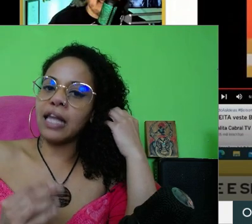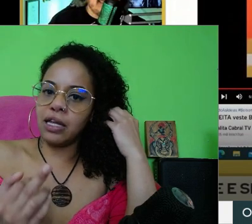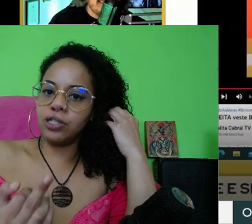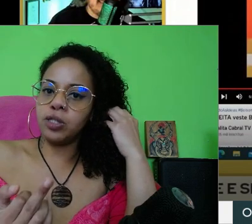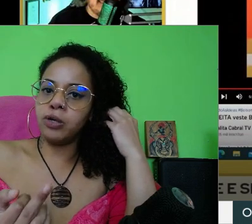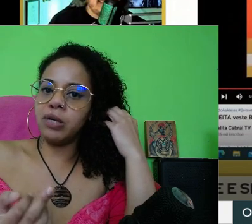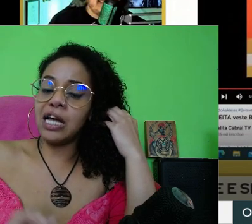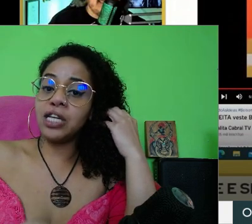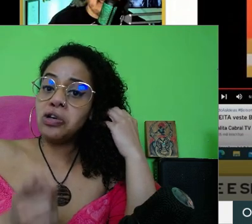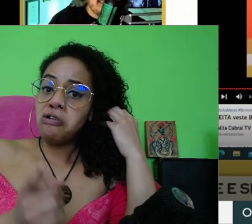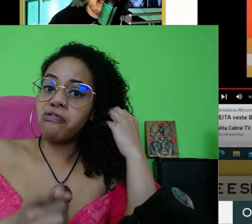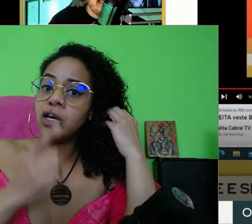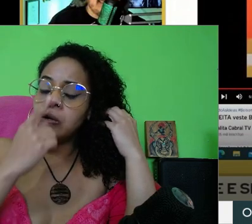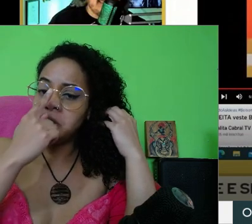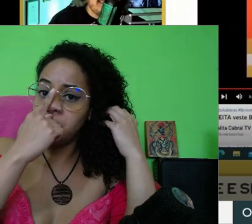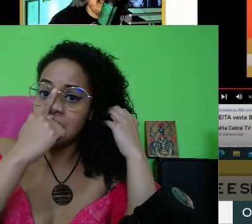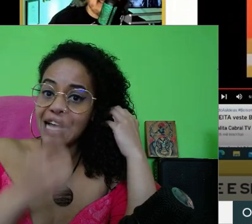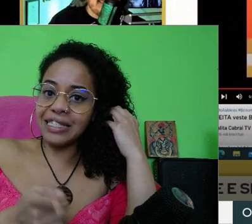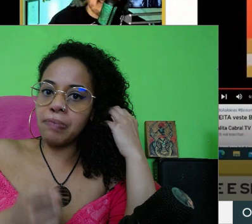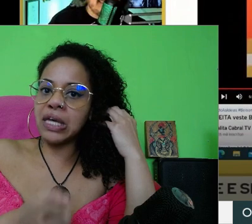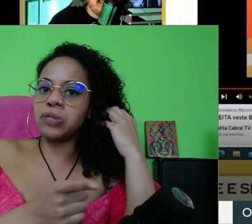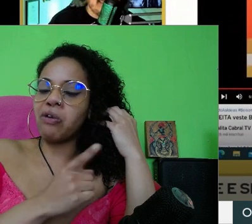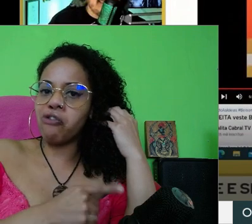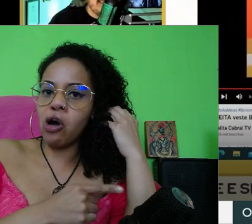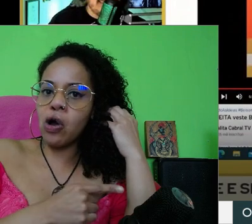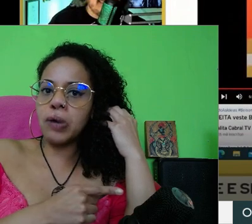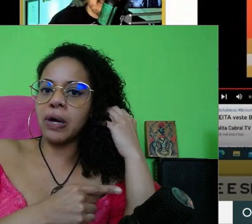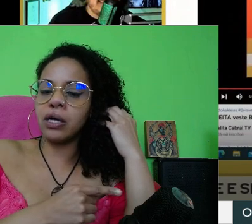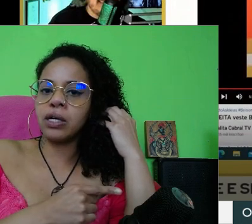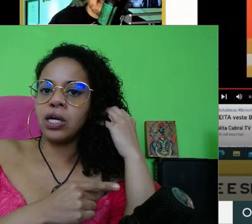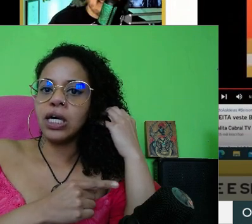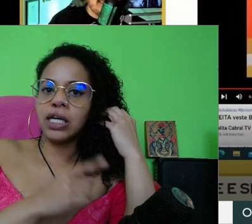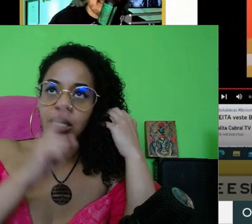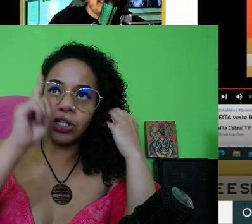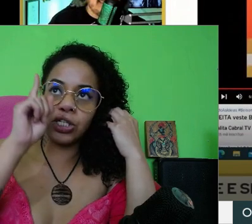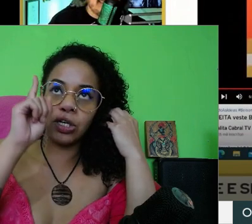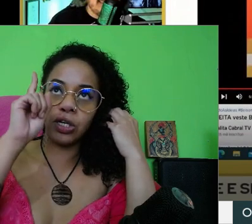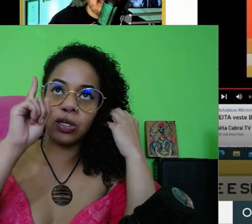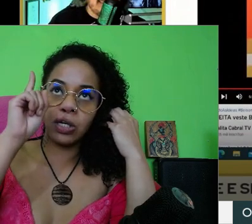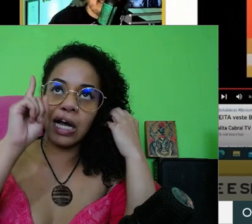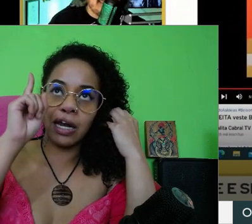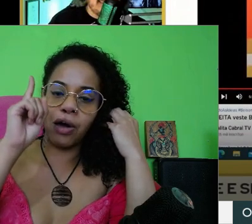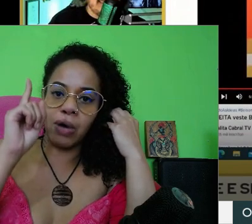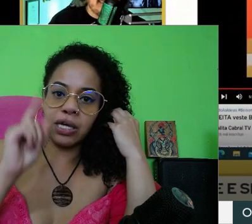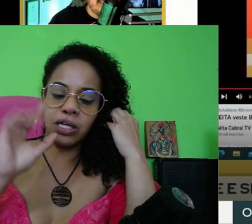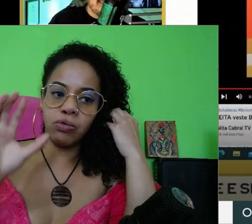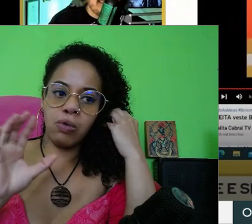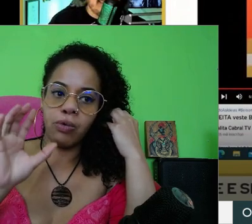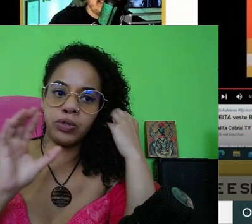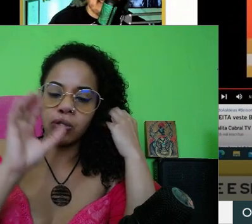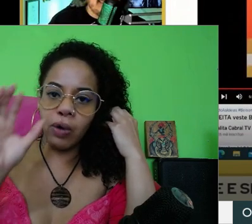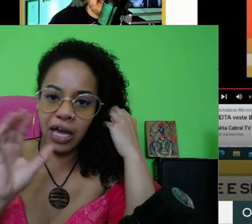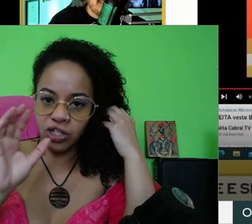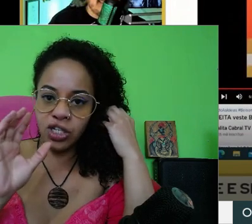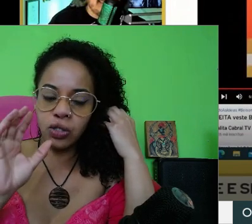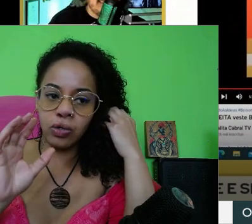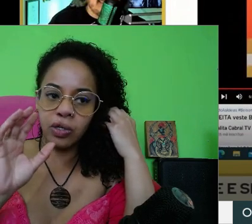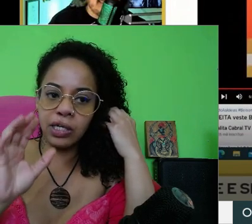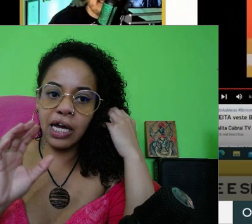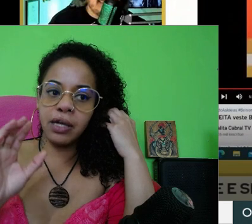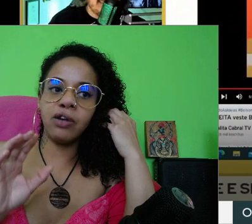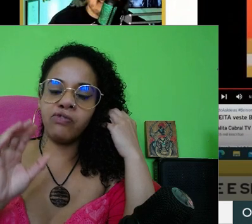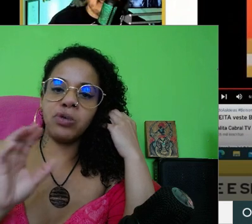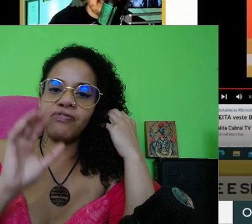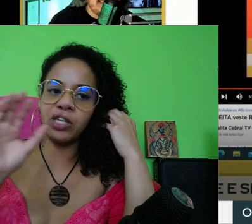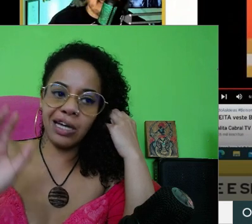têm disponibilidade foi inclusive dessa mesma forma que este canal aqui o qual eu estou reagindo